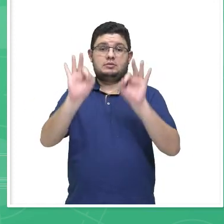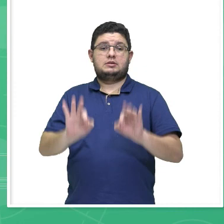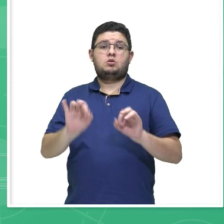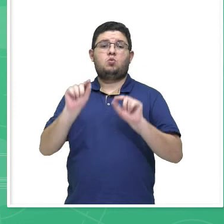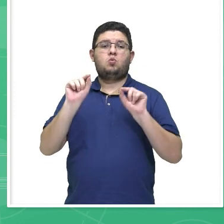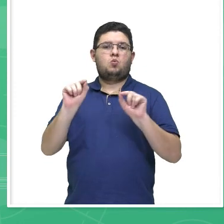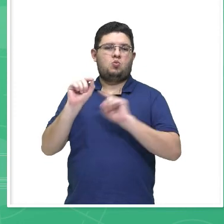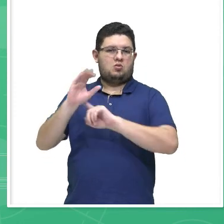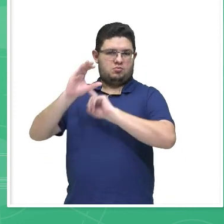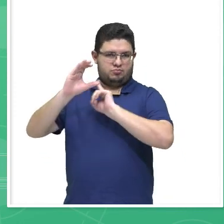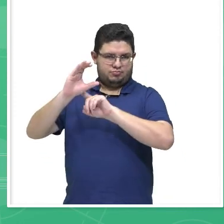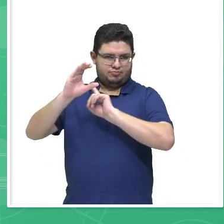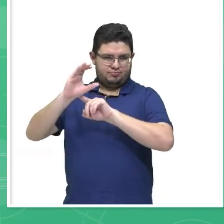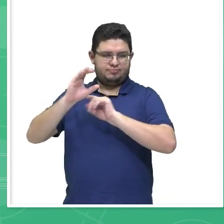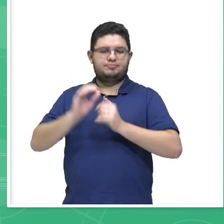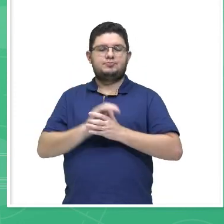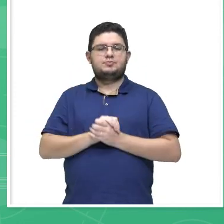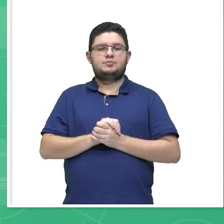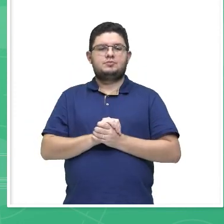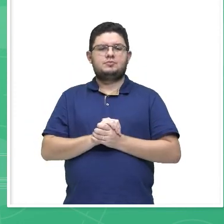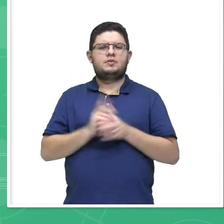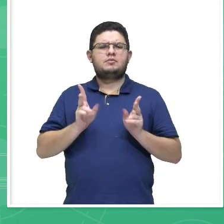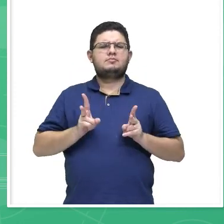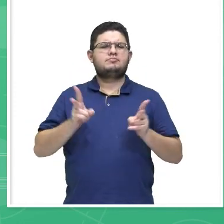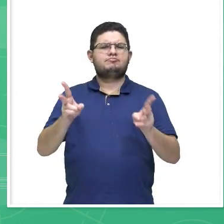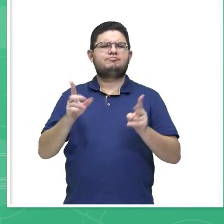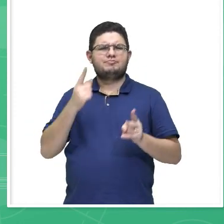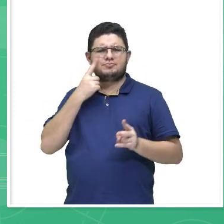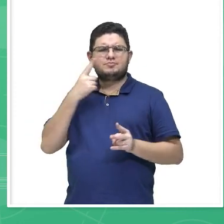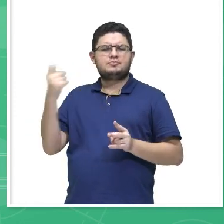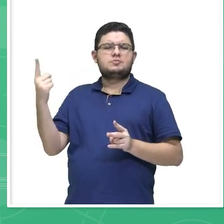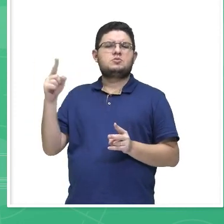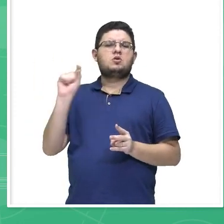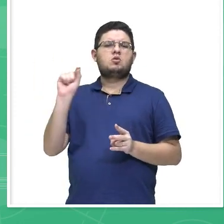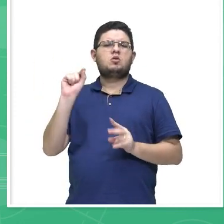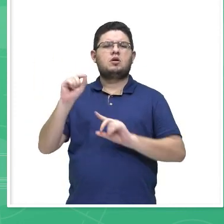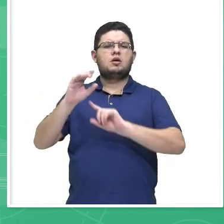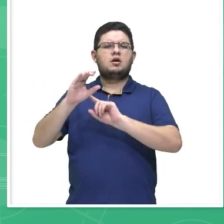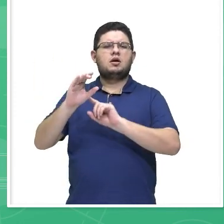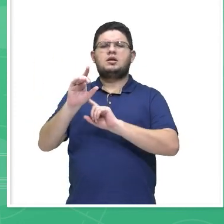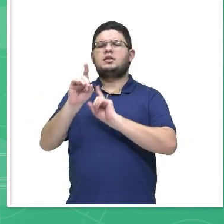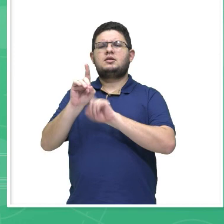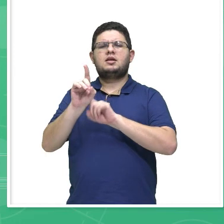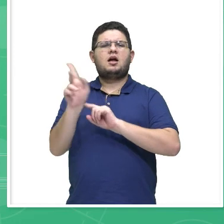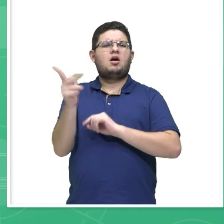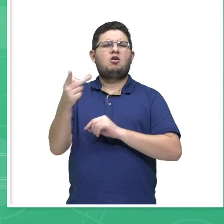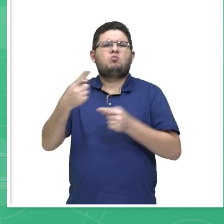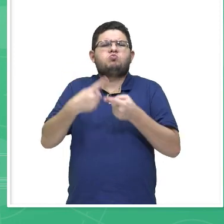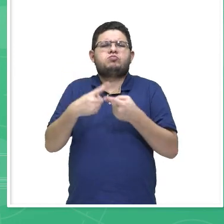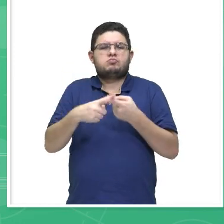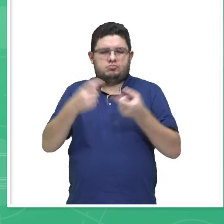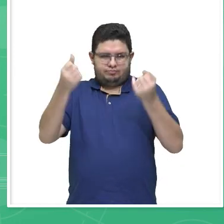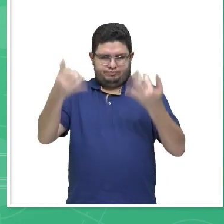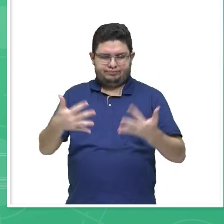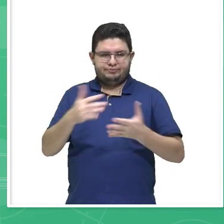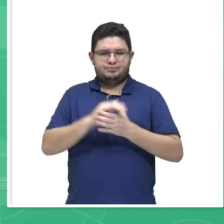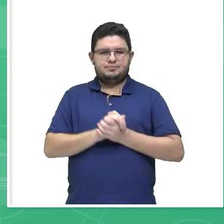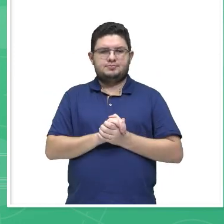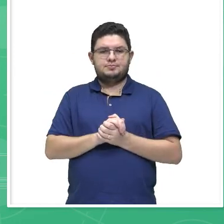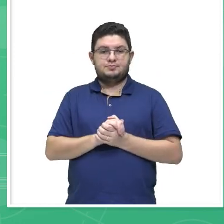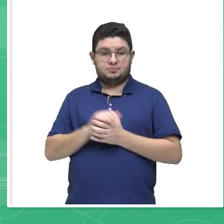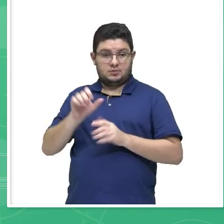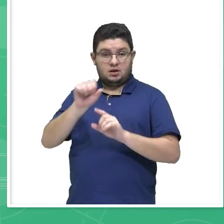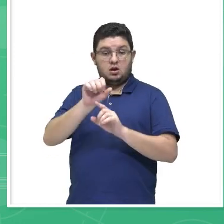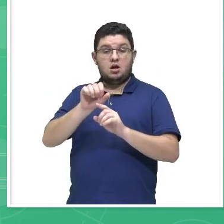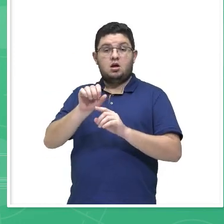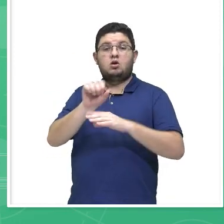letra C. Vamos continuar só para ver por que a letra D não está correta? A sociologia marxista é